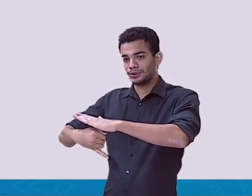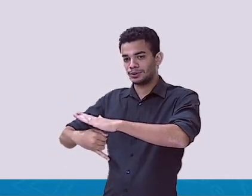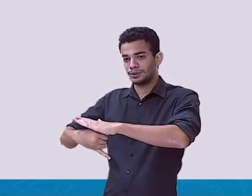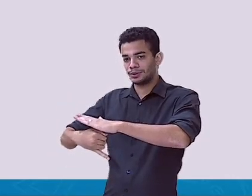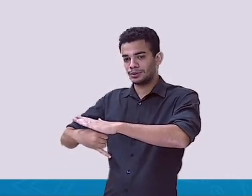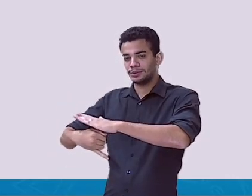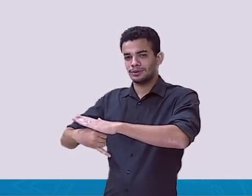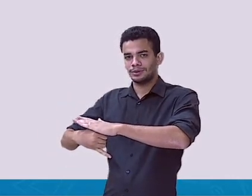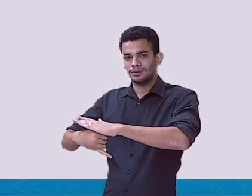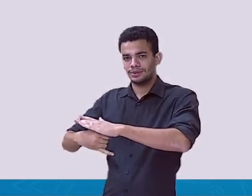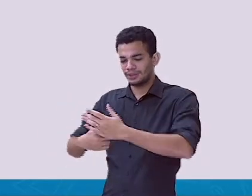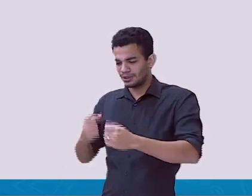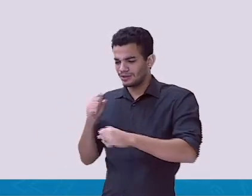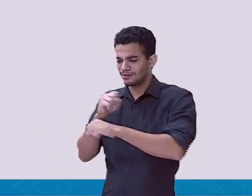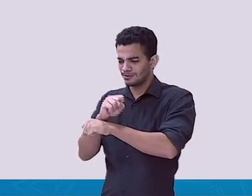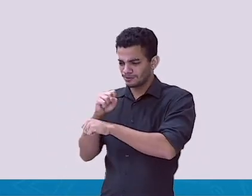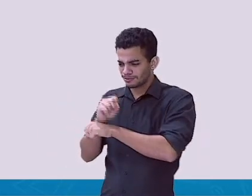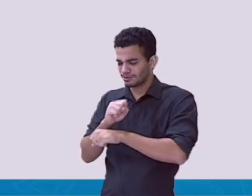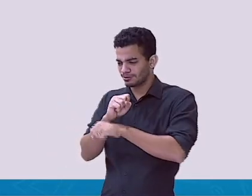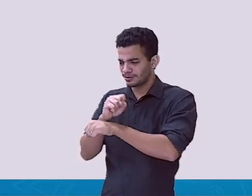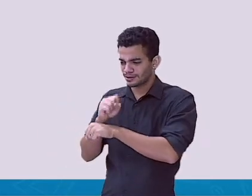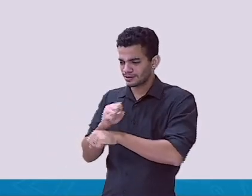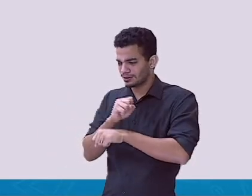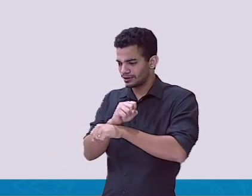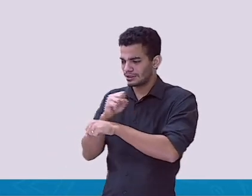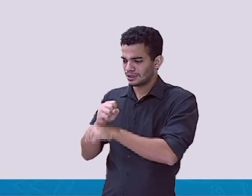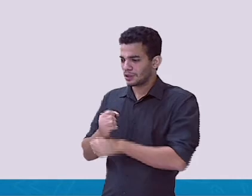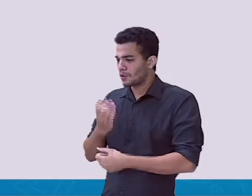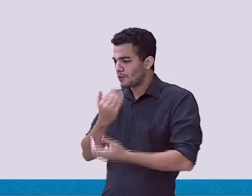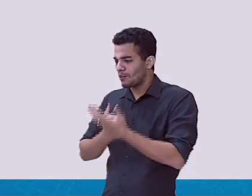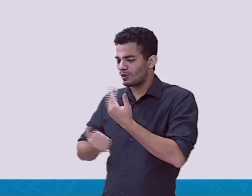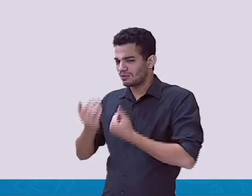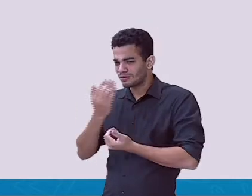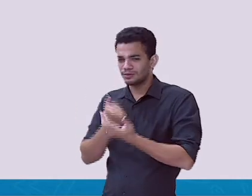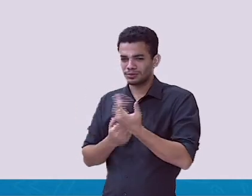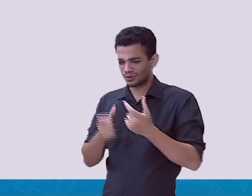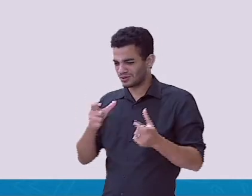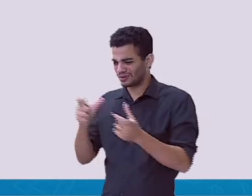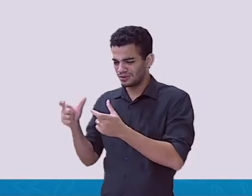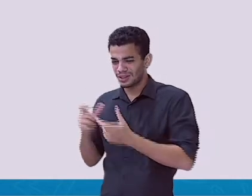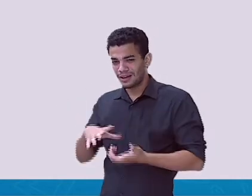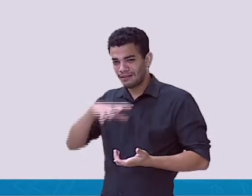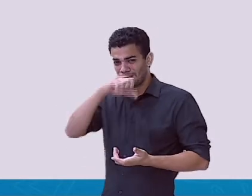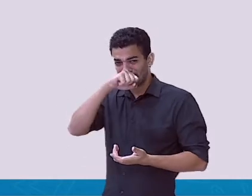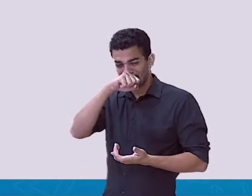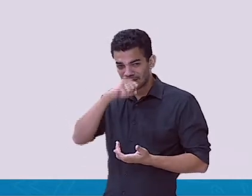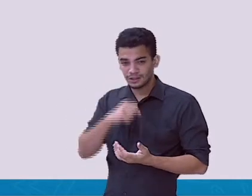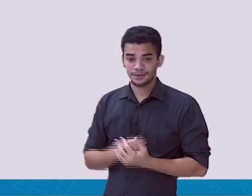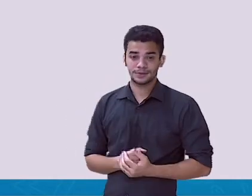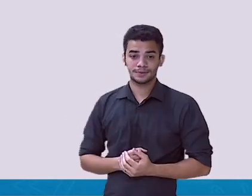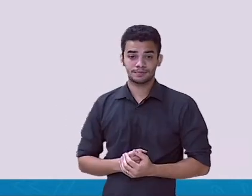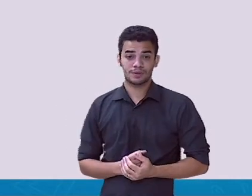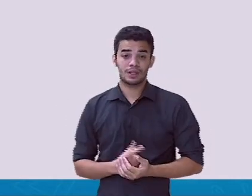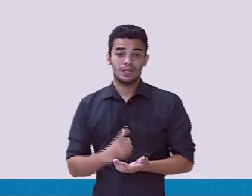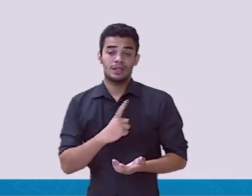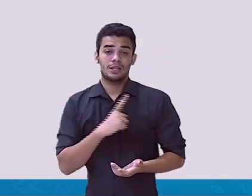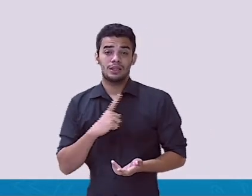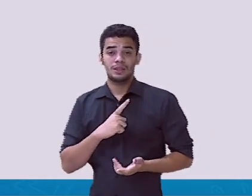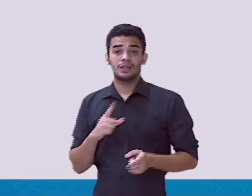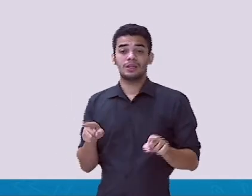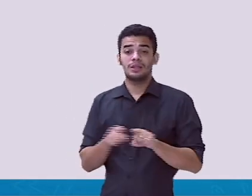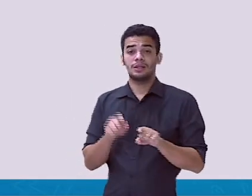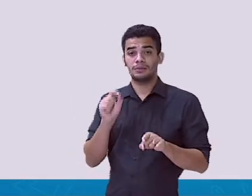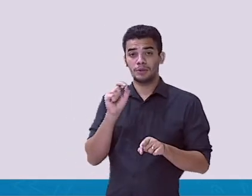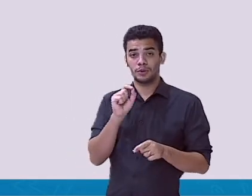para poder parasitar. Bom, e aí? Nós temos os homópteras.